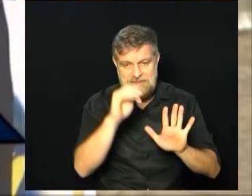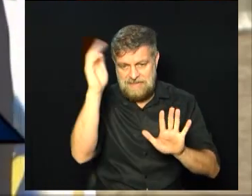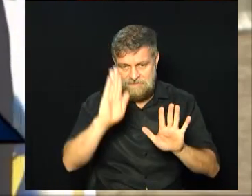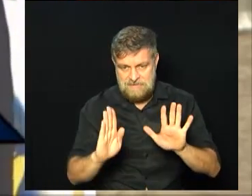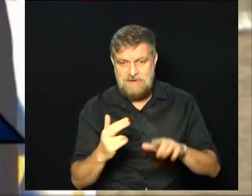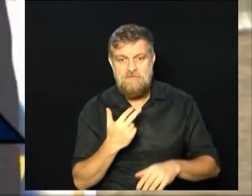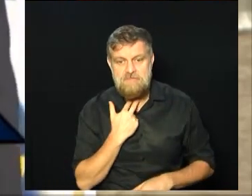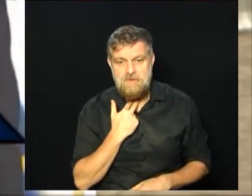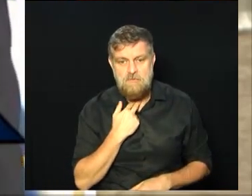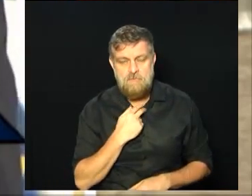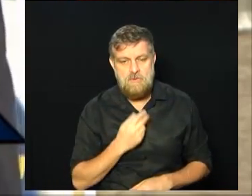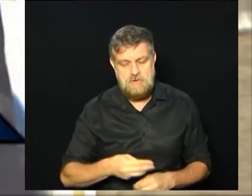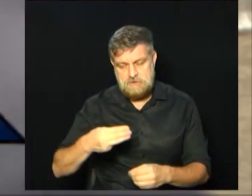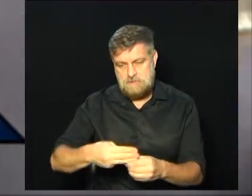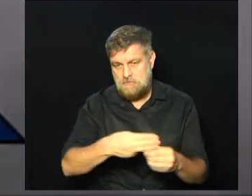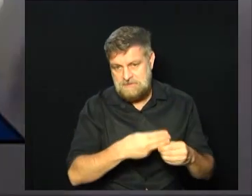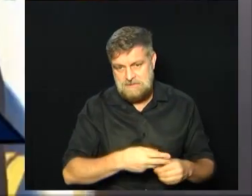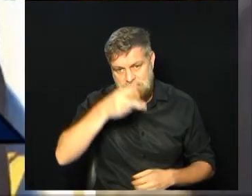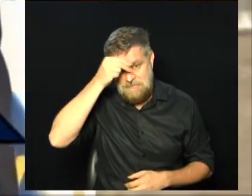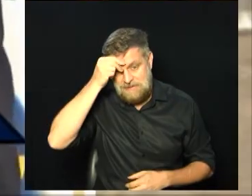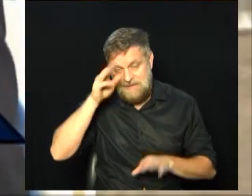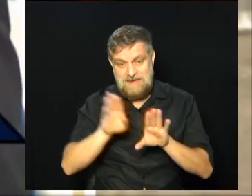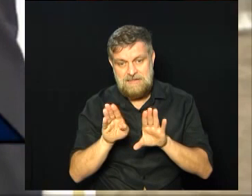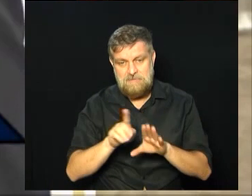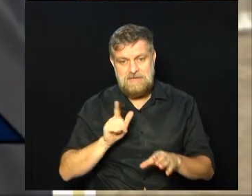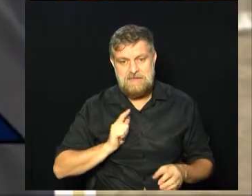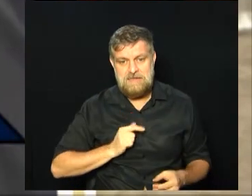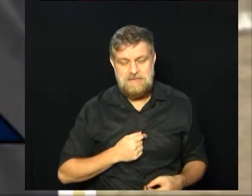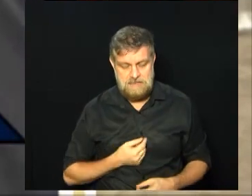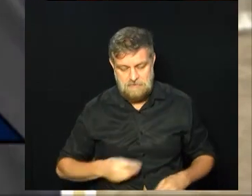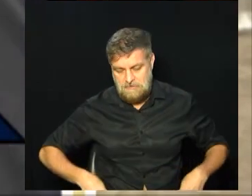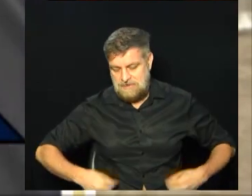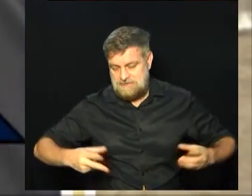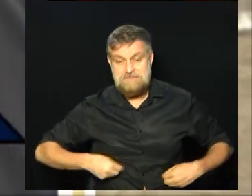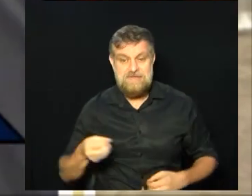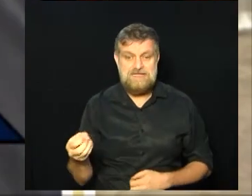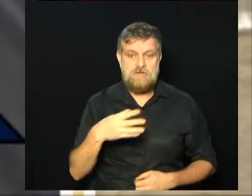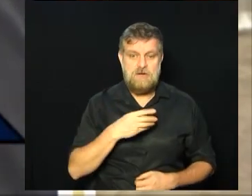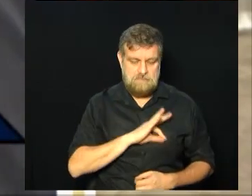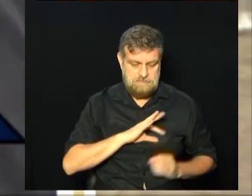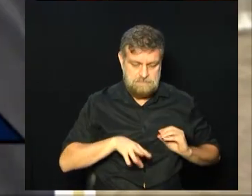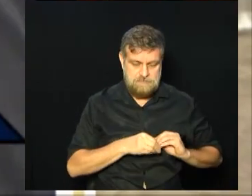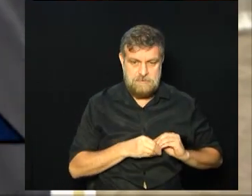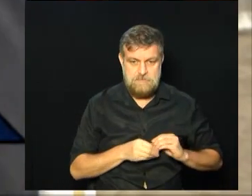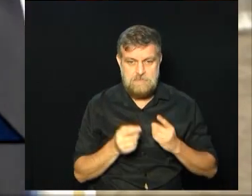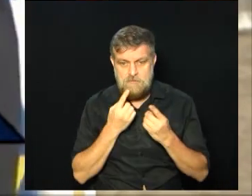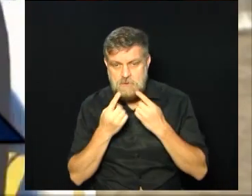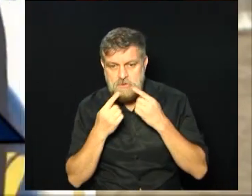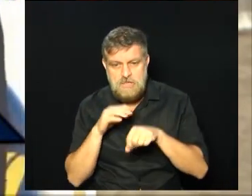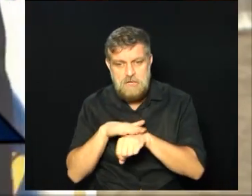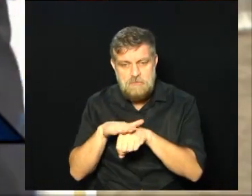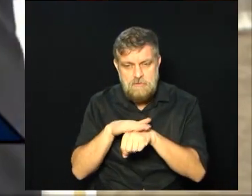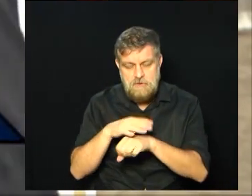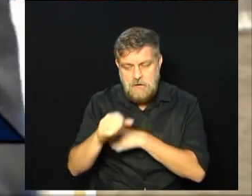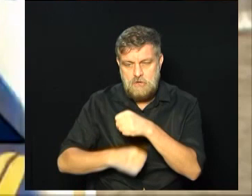impede que os governos municipais, estaduais, inclusive o federal, assumam novas despesas. Mas num diálogo que nós tivemos no início